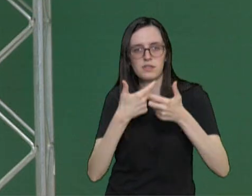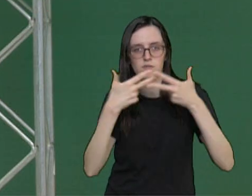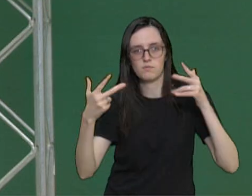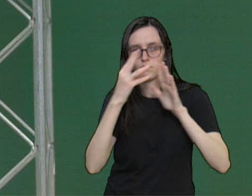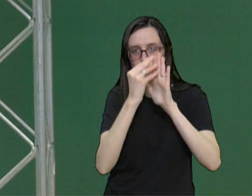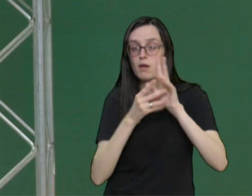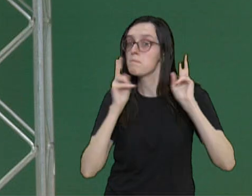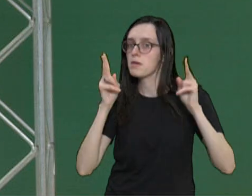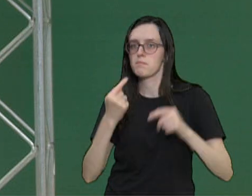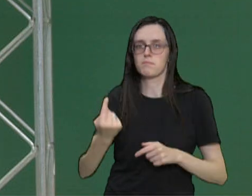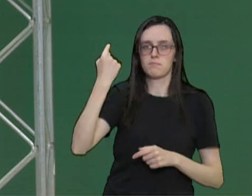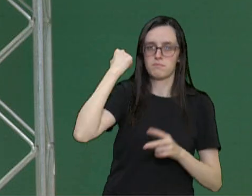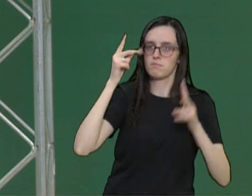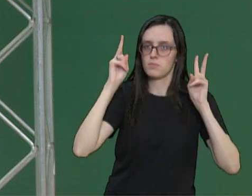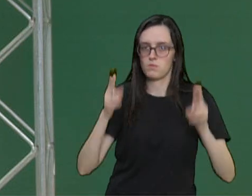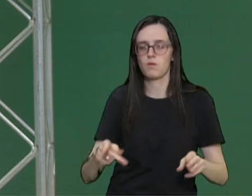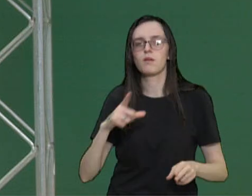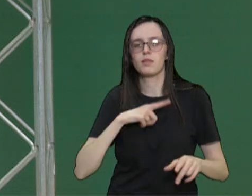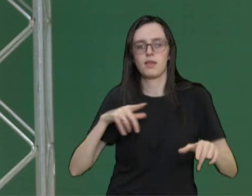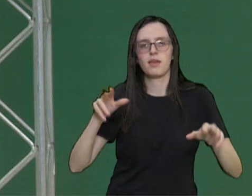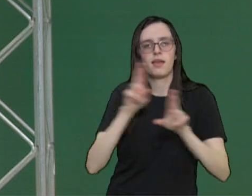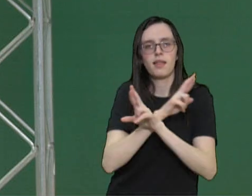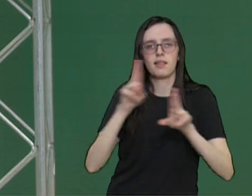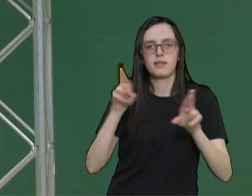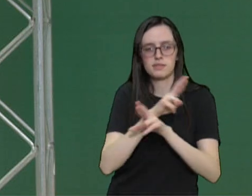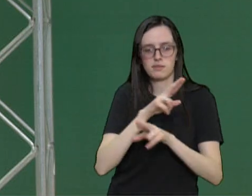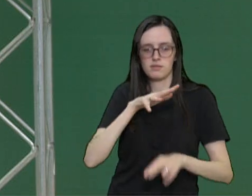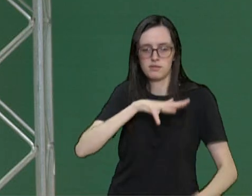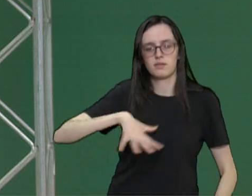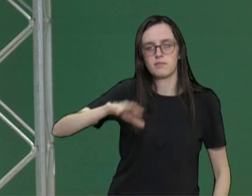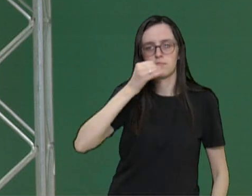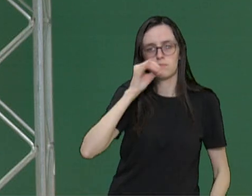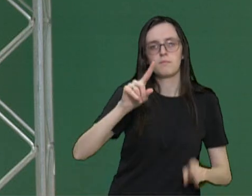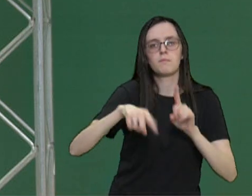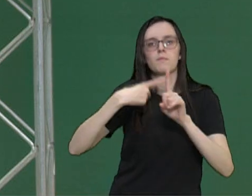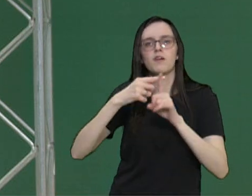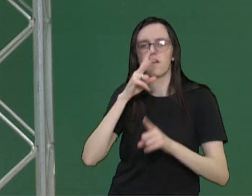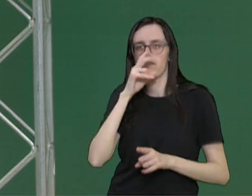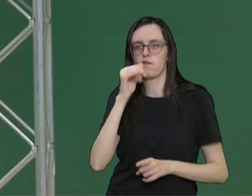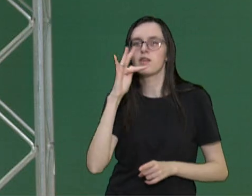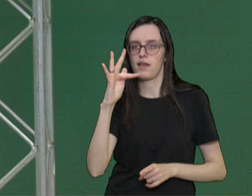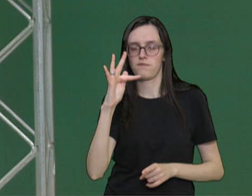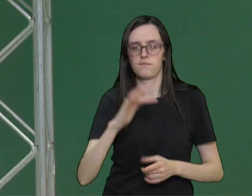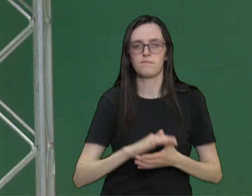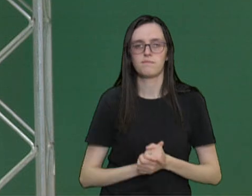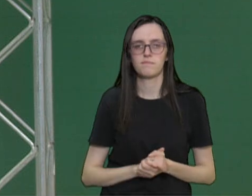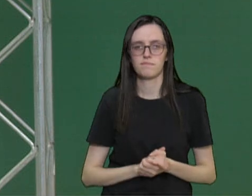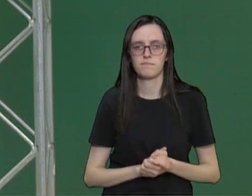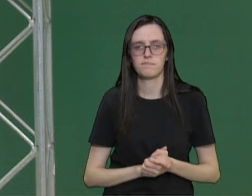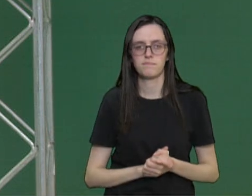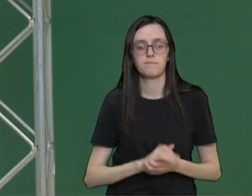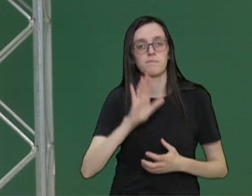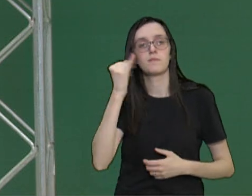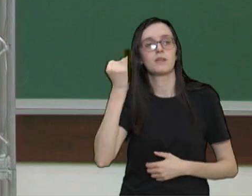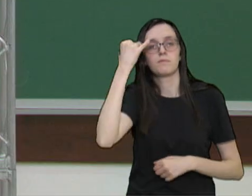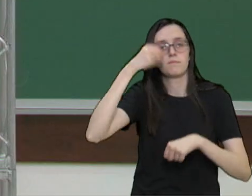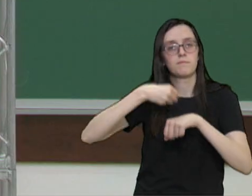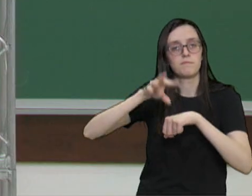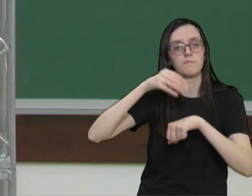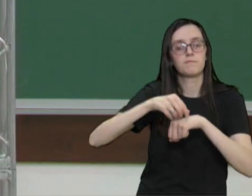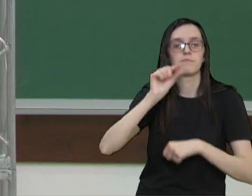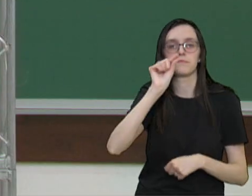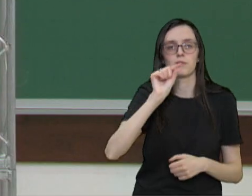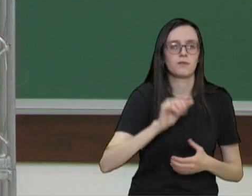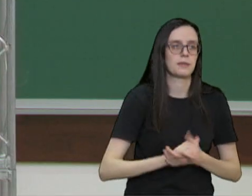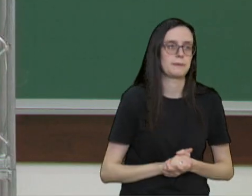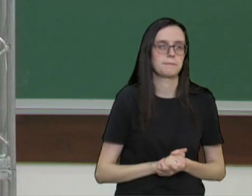campo elétrico e força. Avançando no conteúdo, nós temos aqui uma consideração importante.